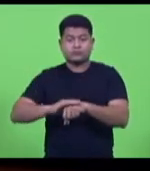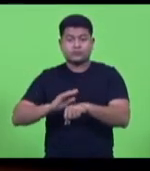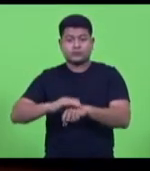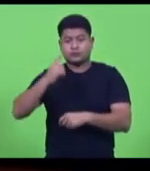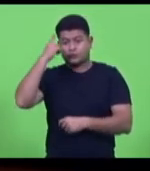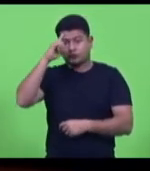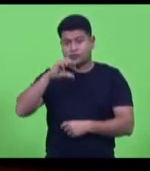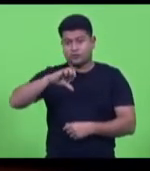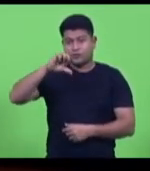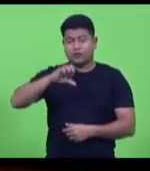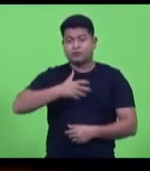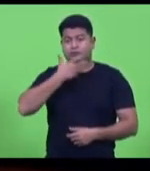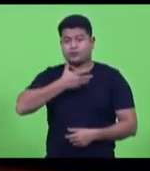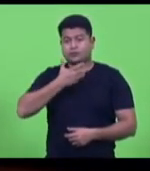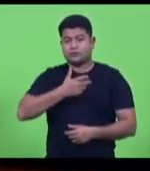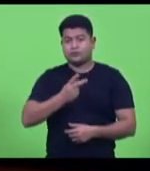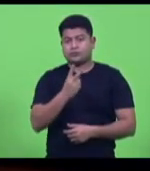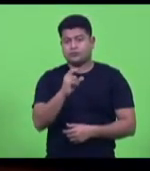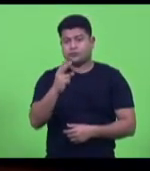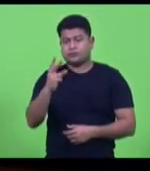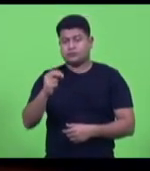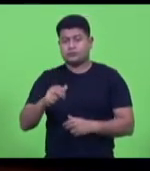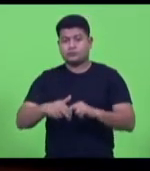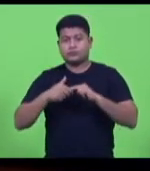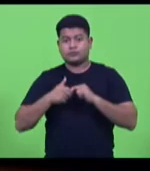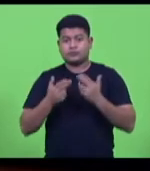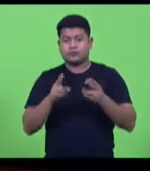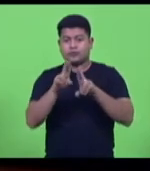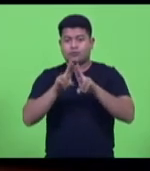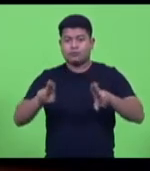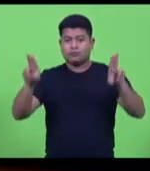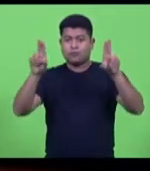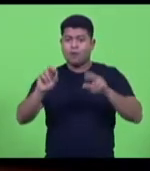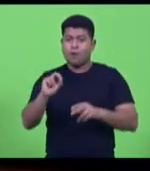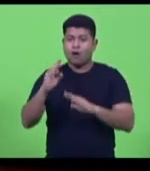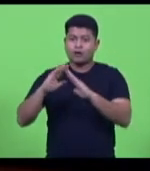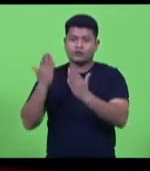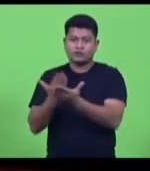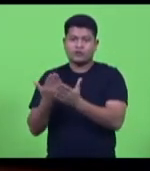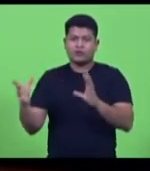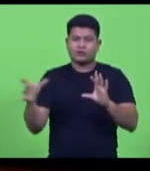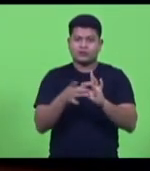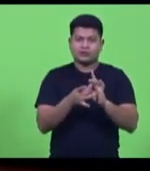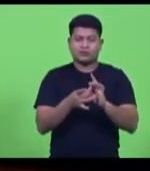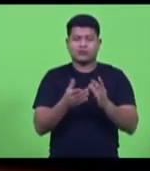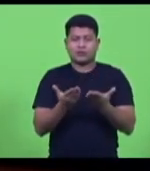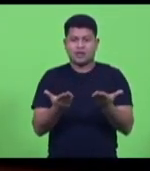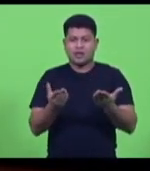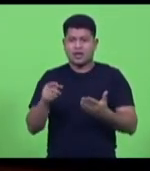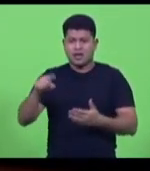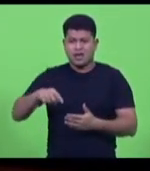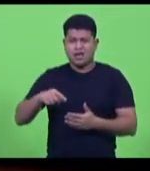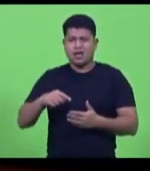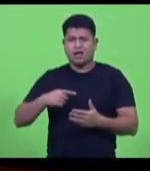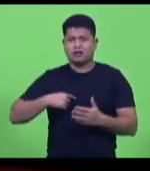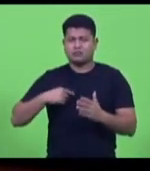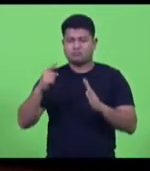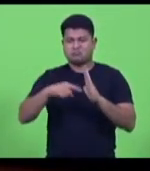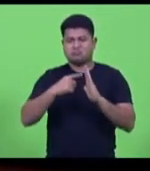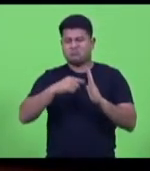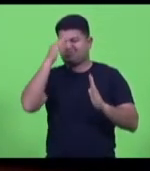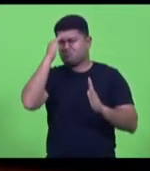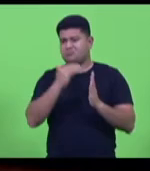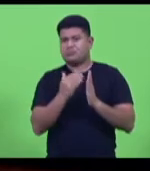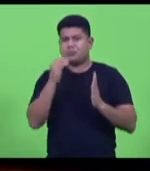de dezembro de 2020. Portanto, a UFSC ou o Colégio de Aplicação não se encontram descumprindo nenhuma norma